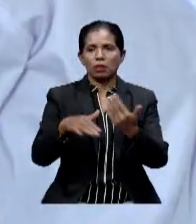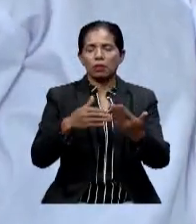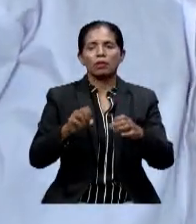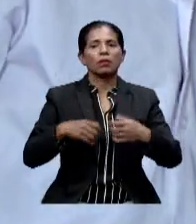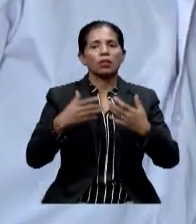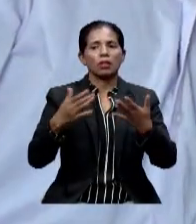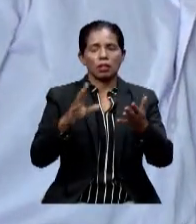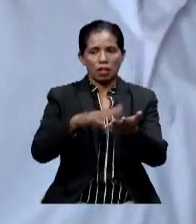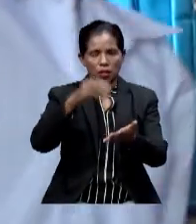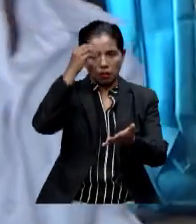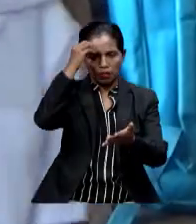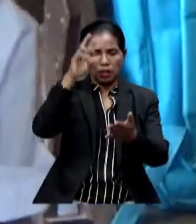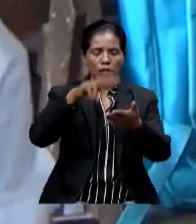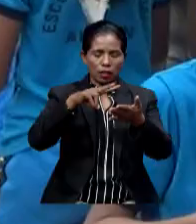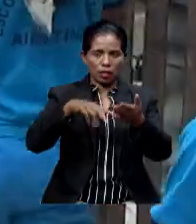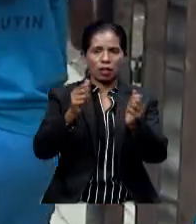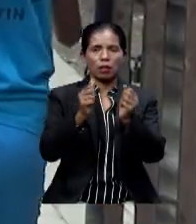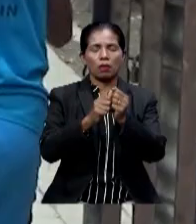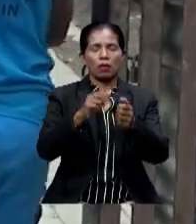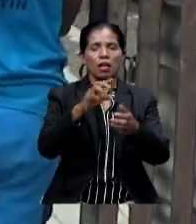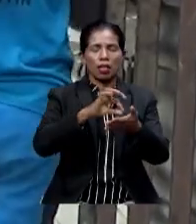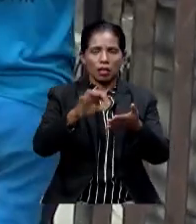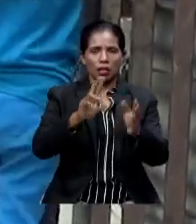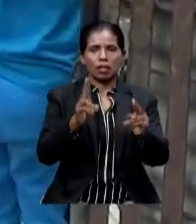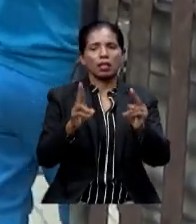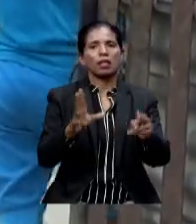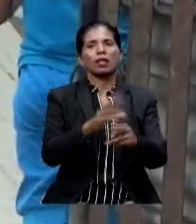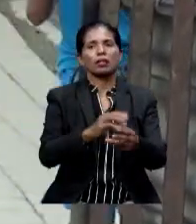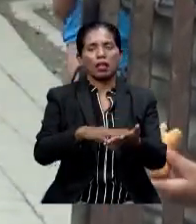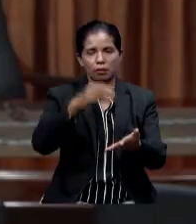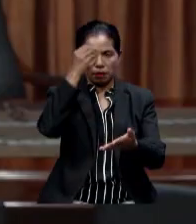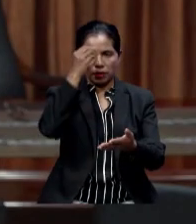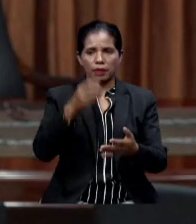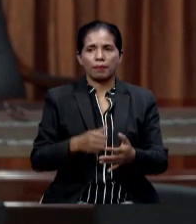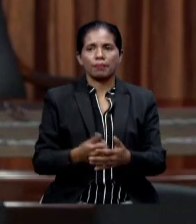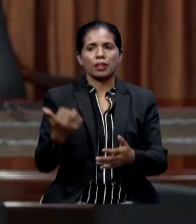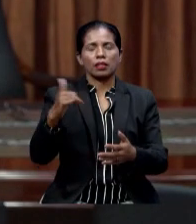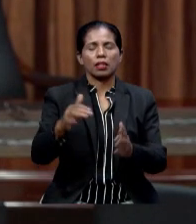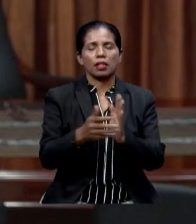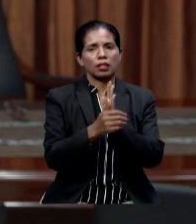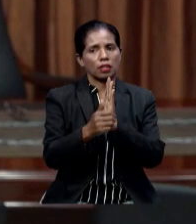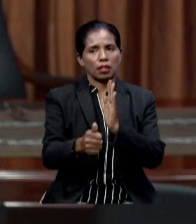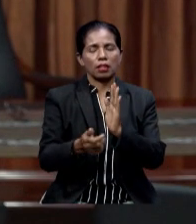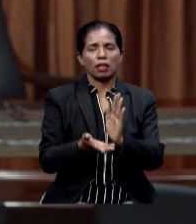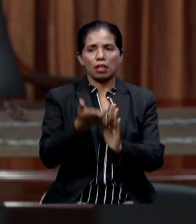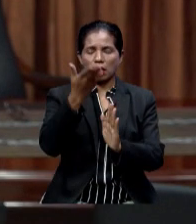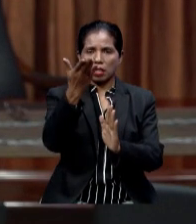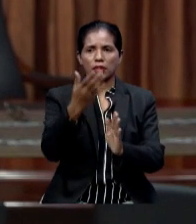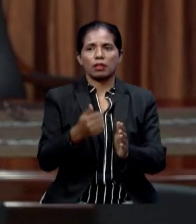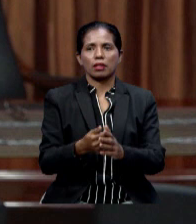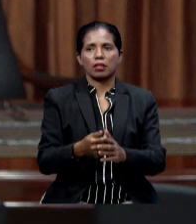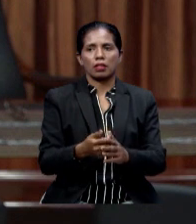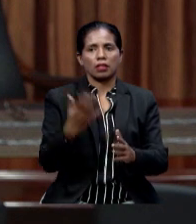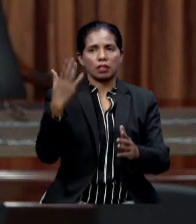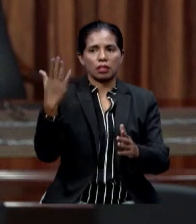a tubela aprender a ler no haquere clalais durante o processo de aprendizagem. Sira a capacidade de ter e Liu a